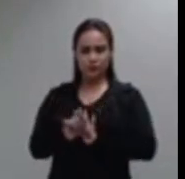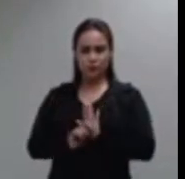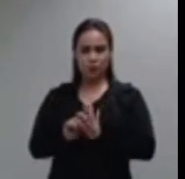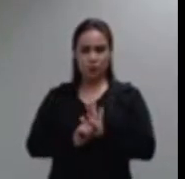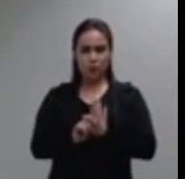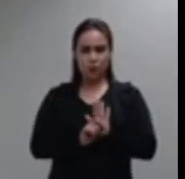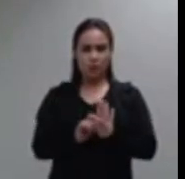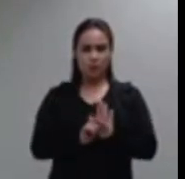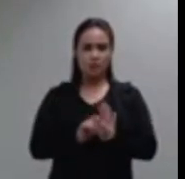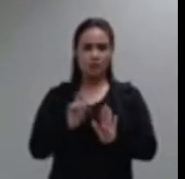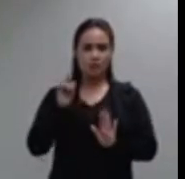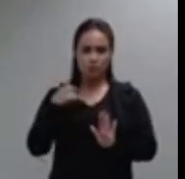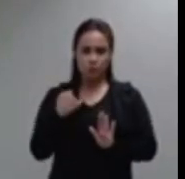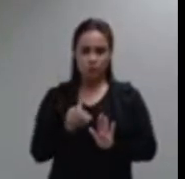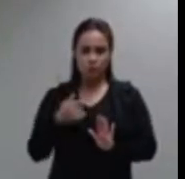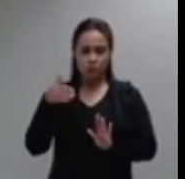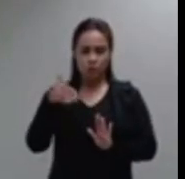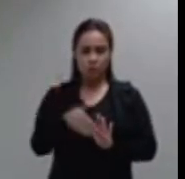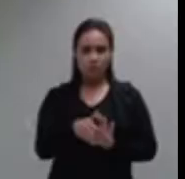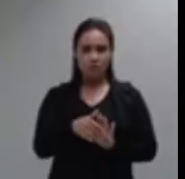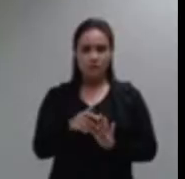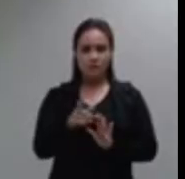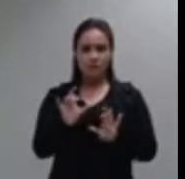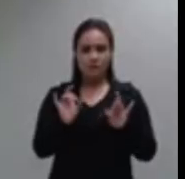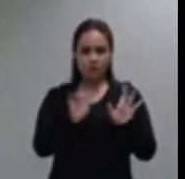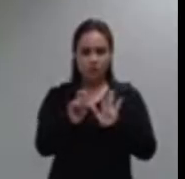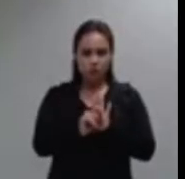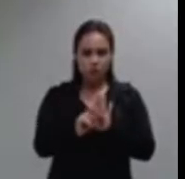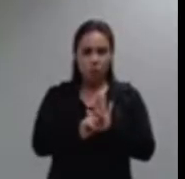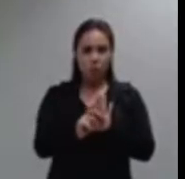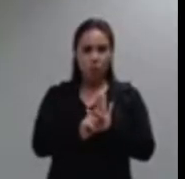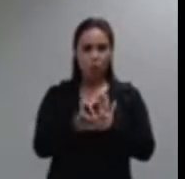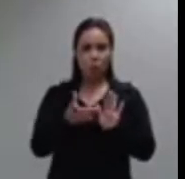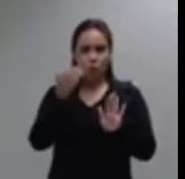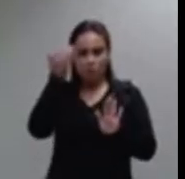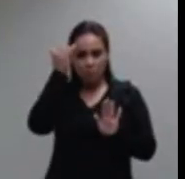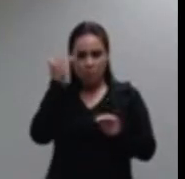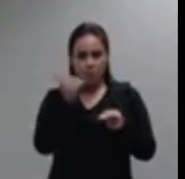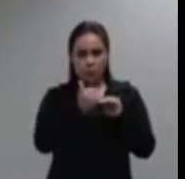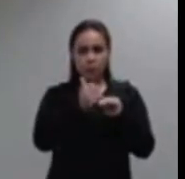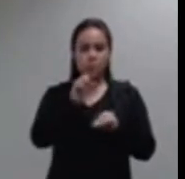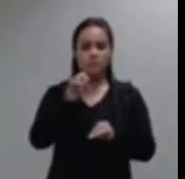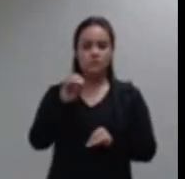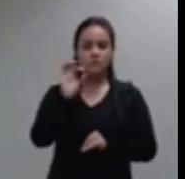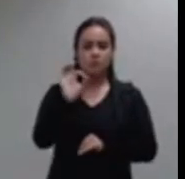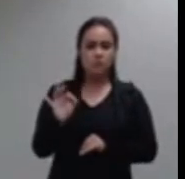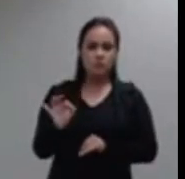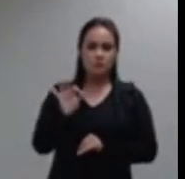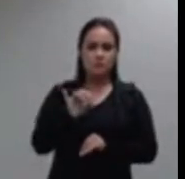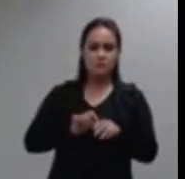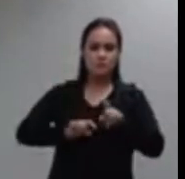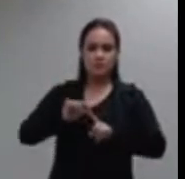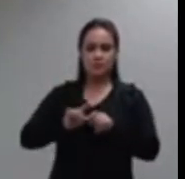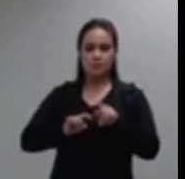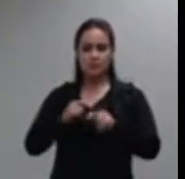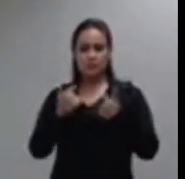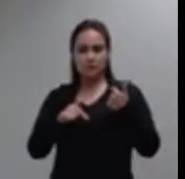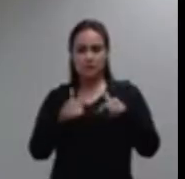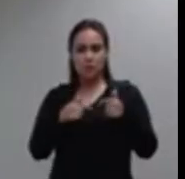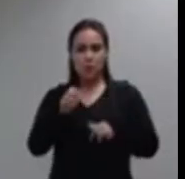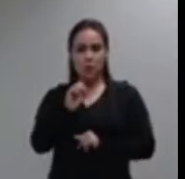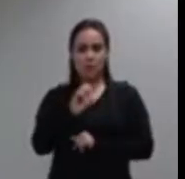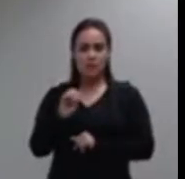no tráfico de droga, que compreende 80%, nosso material de trabalho é 80% que nós julgamos